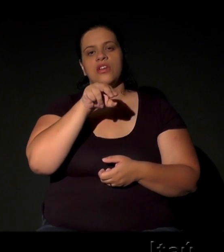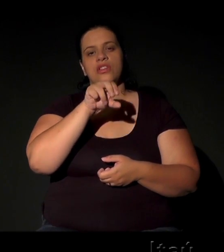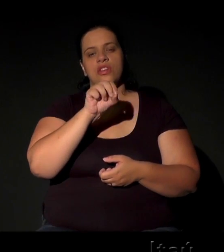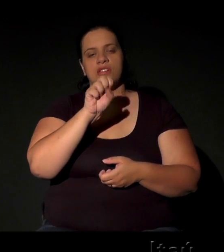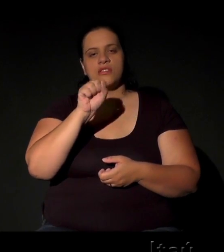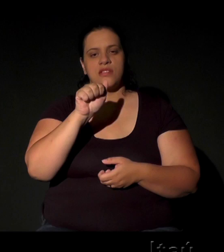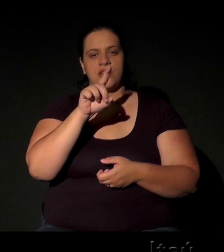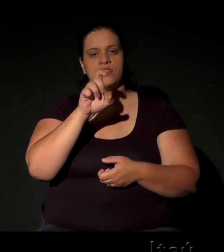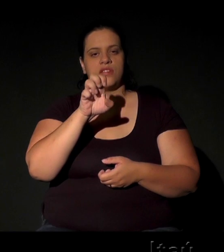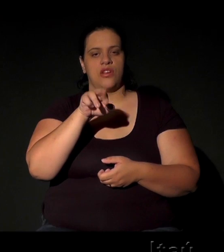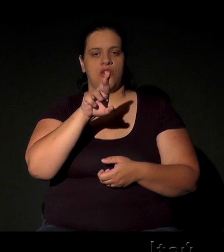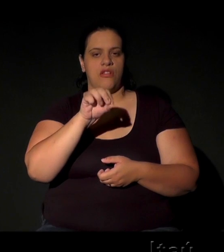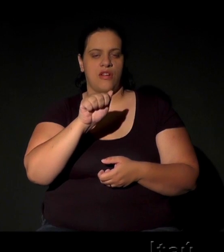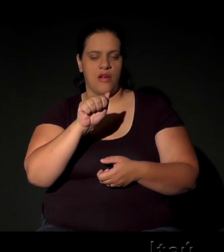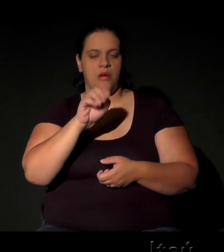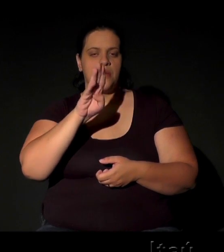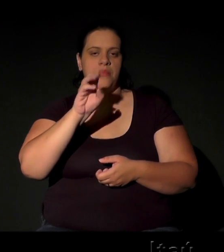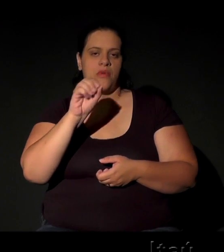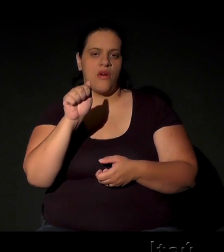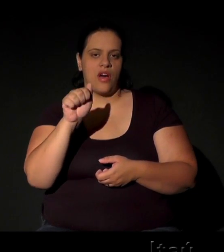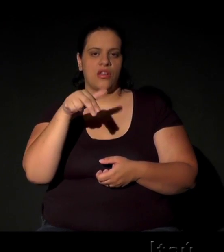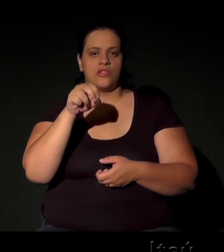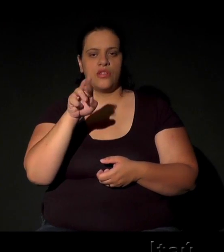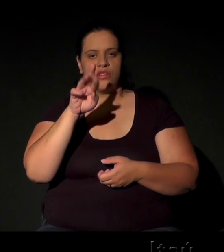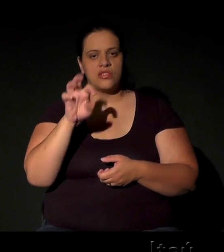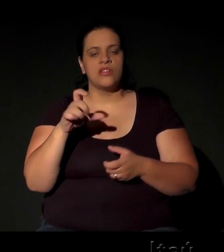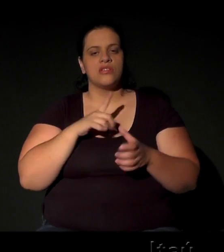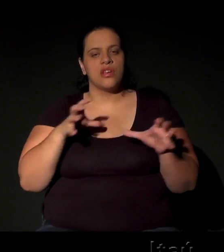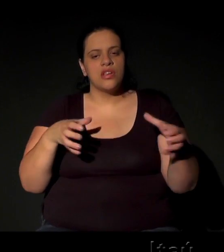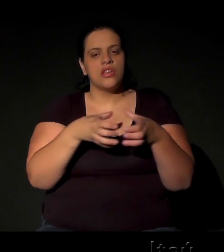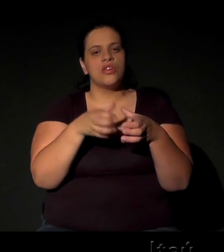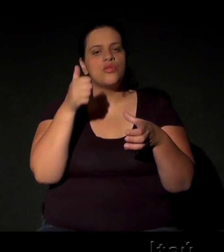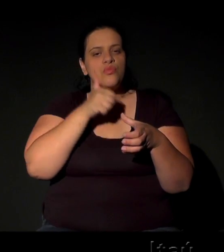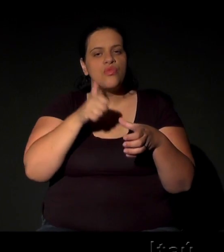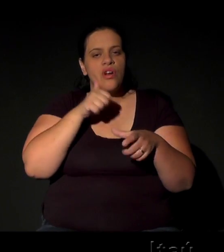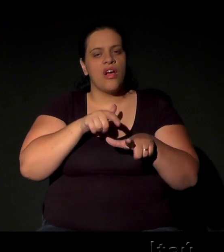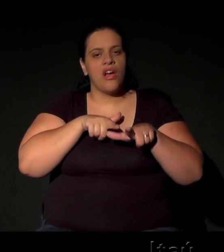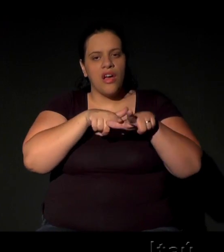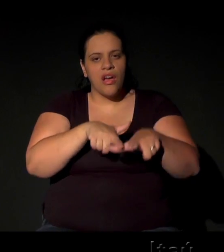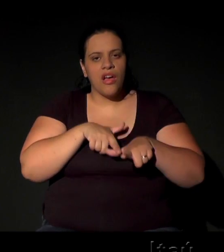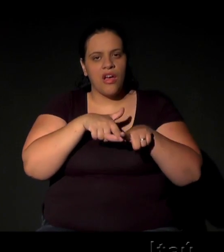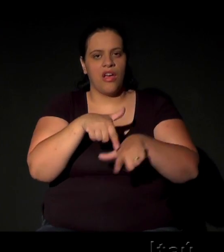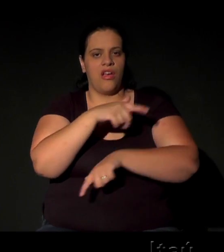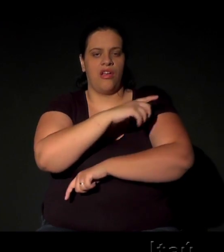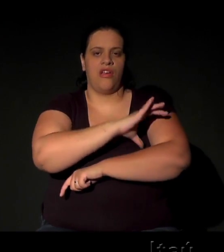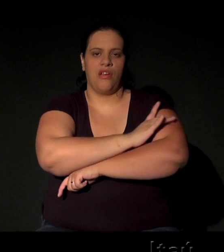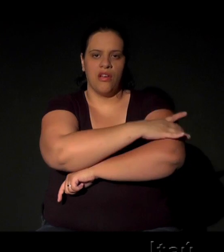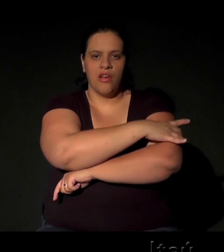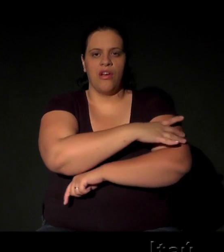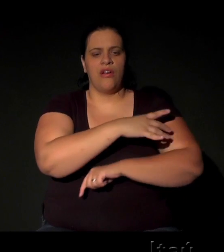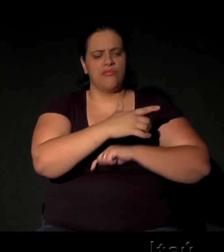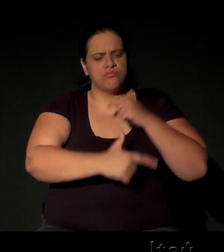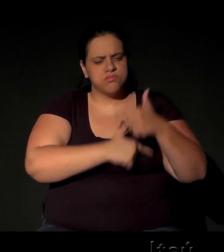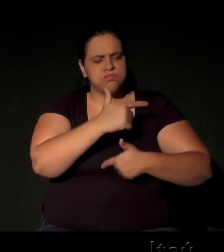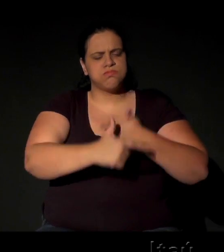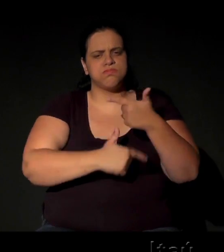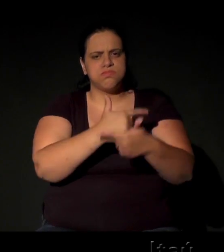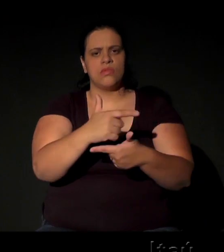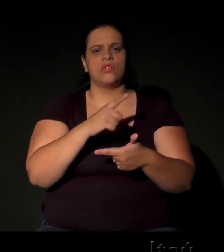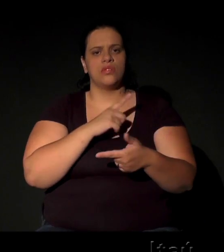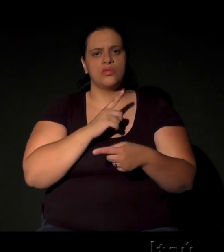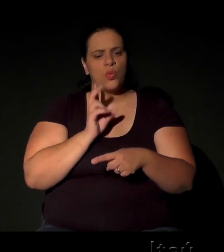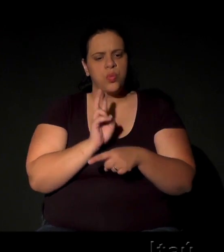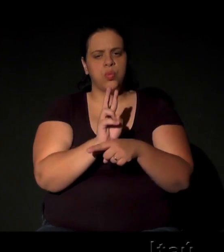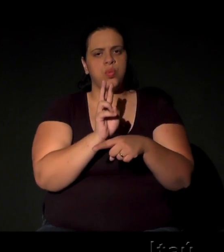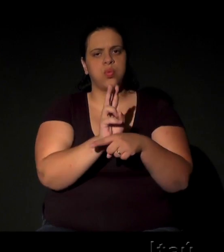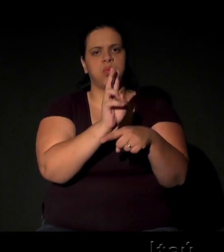candomblé que tem toda uma história importante uma história de eh de manutenção